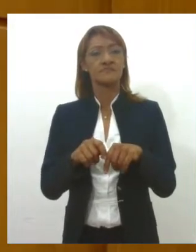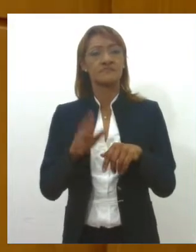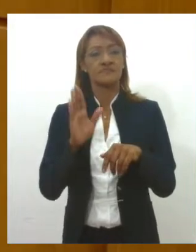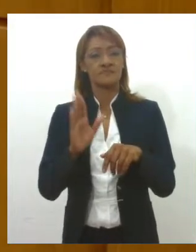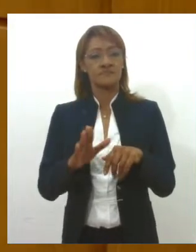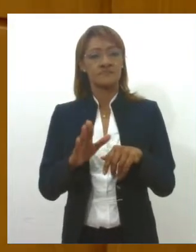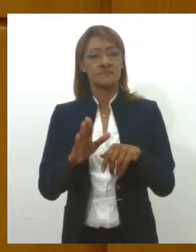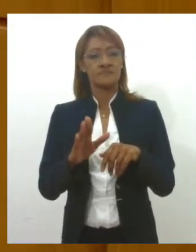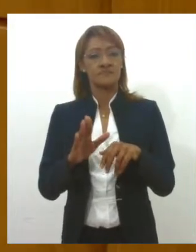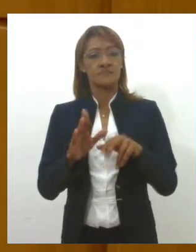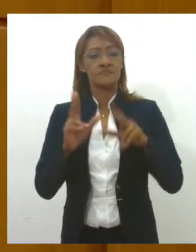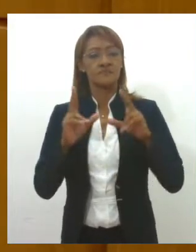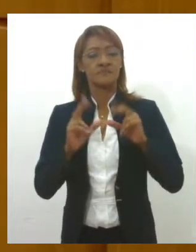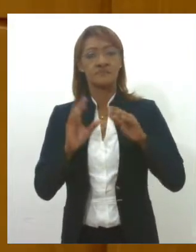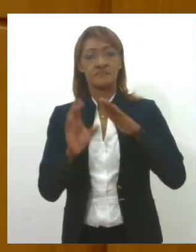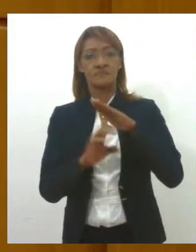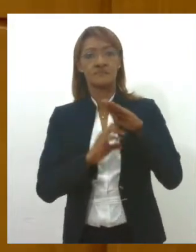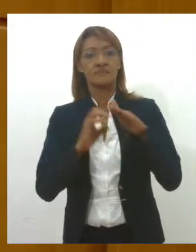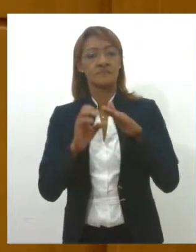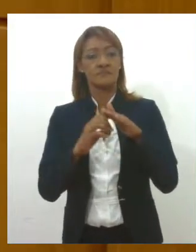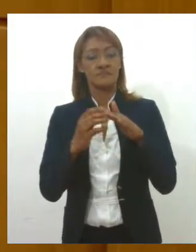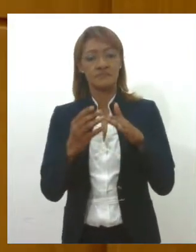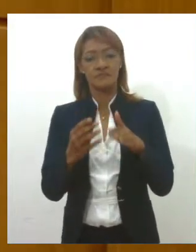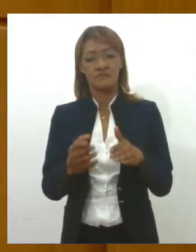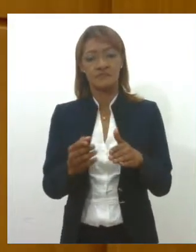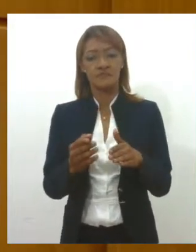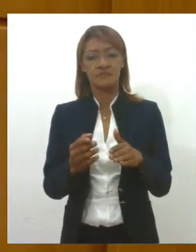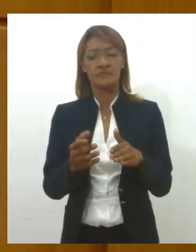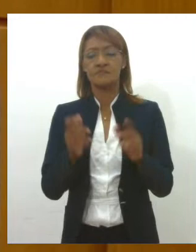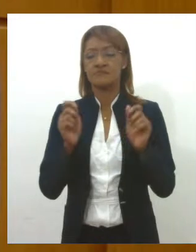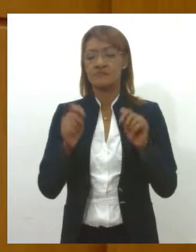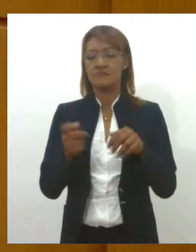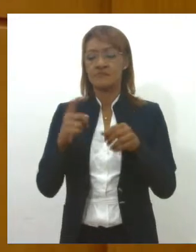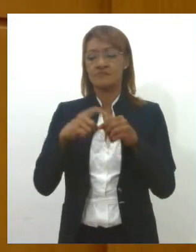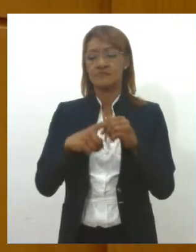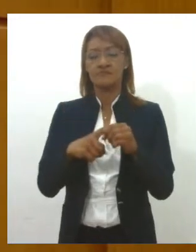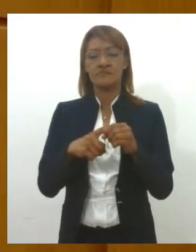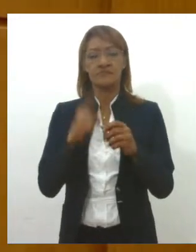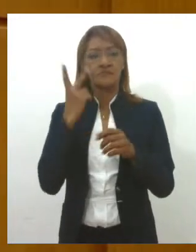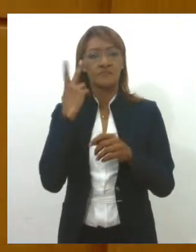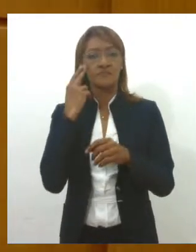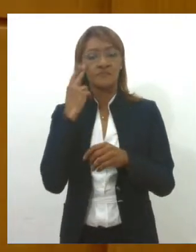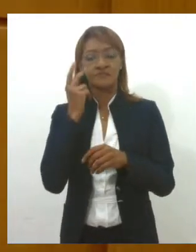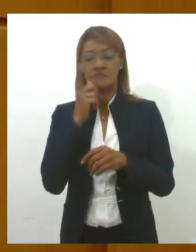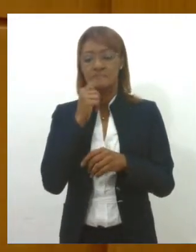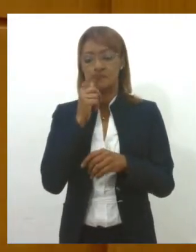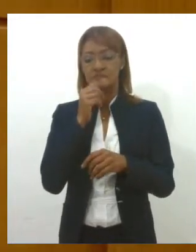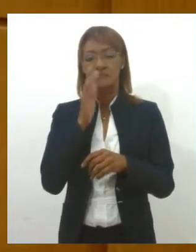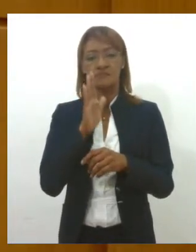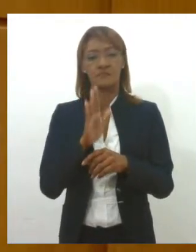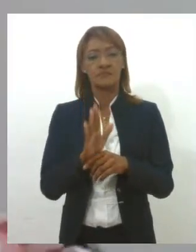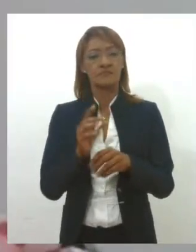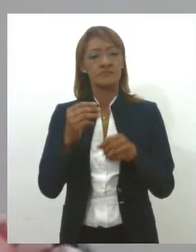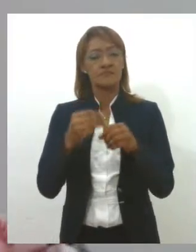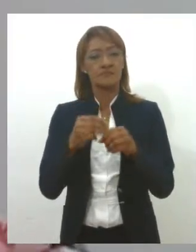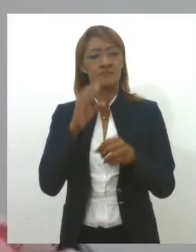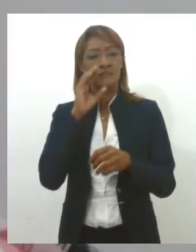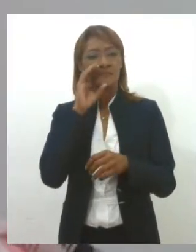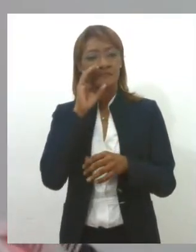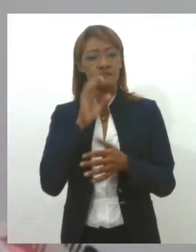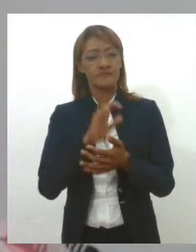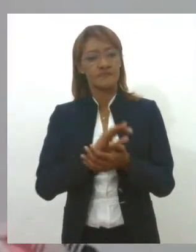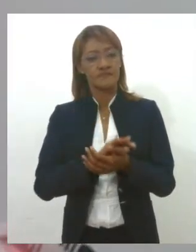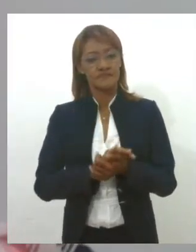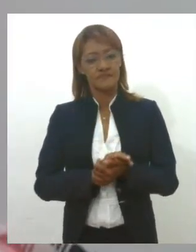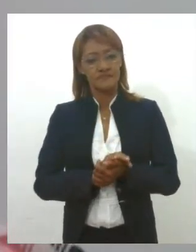a 10 ou para que possa restabelecer o mais rápido possível de forma regular o abastecimento de água ali no município de Socorro eu